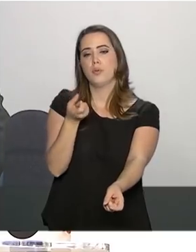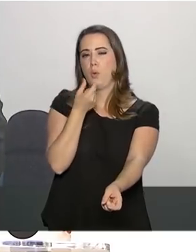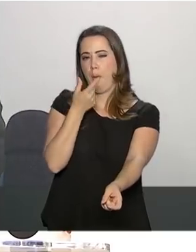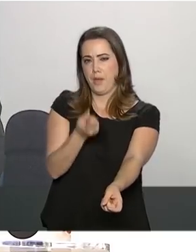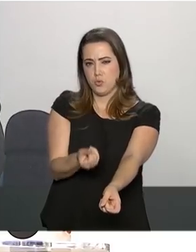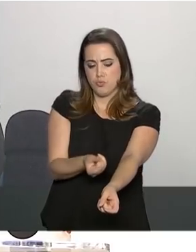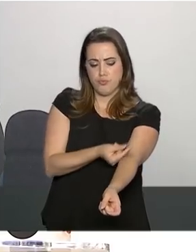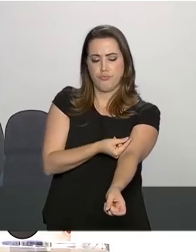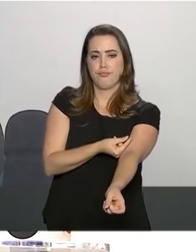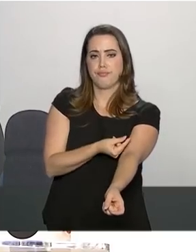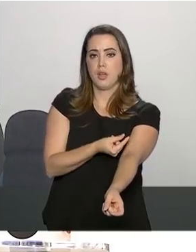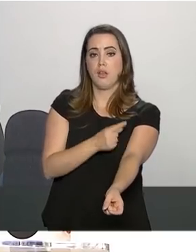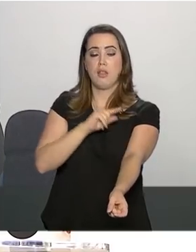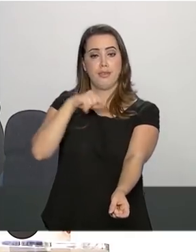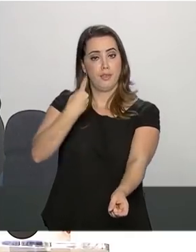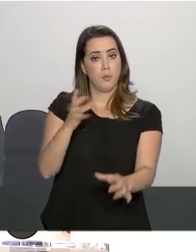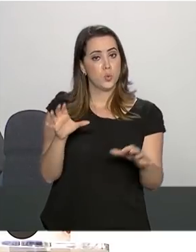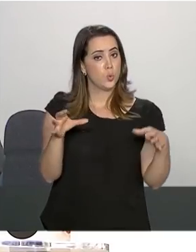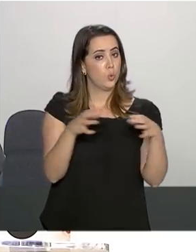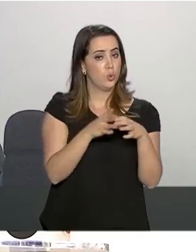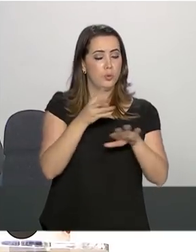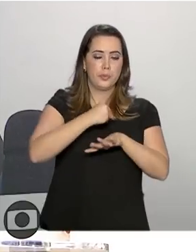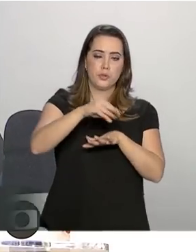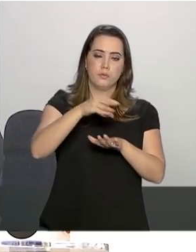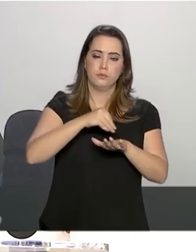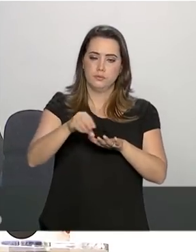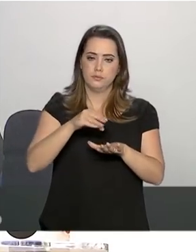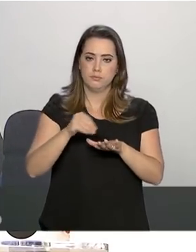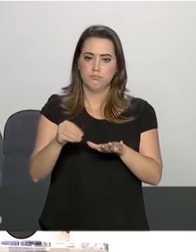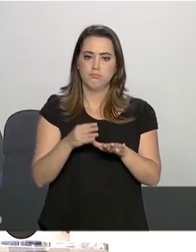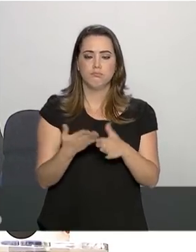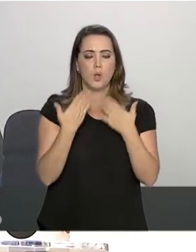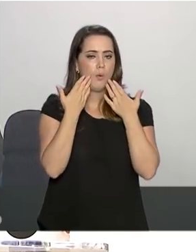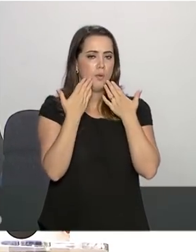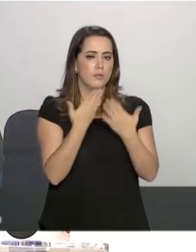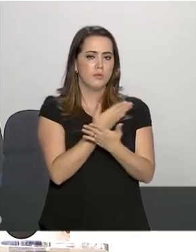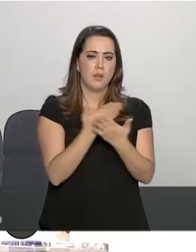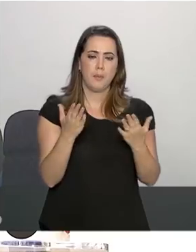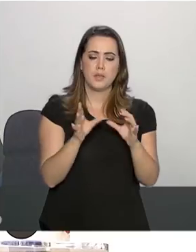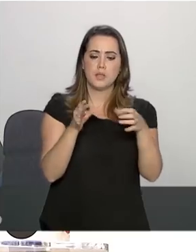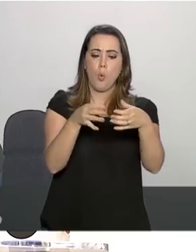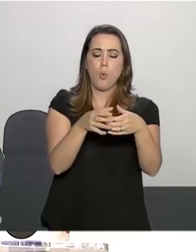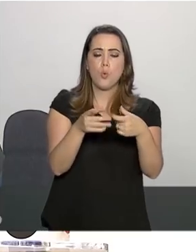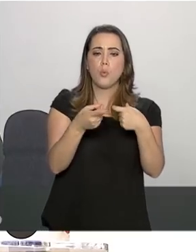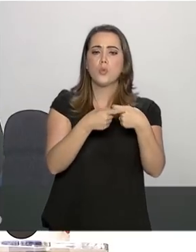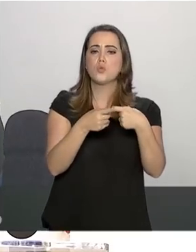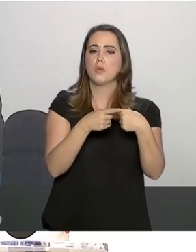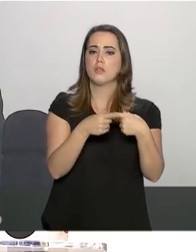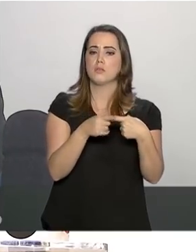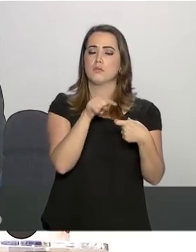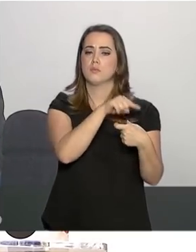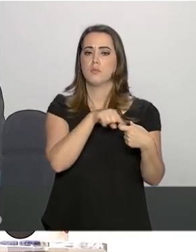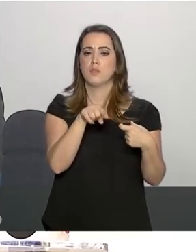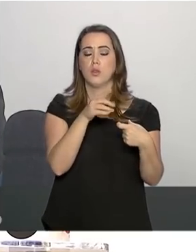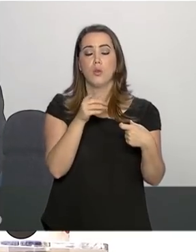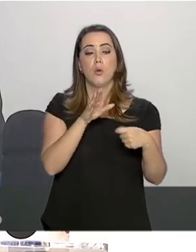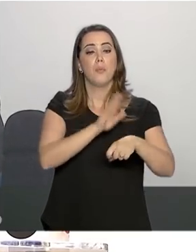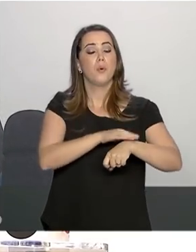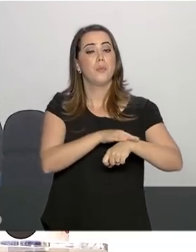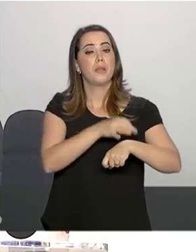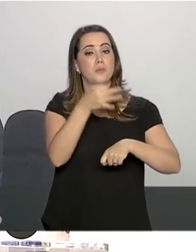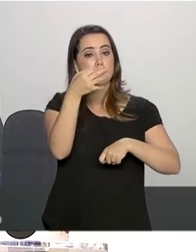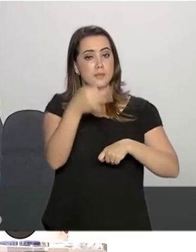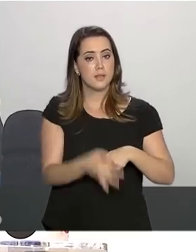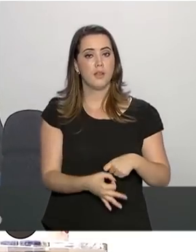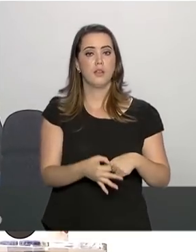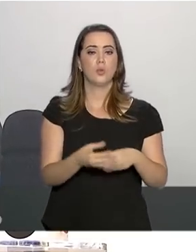naturalmente o conjunto de informações vai determinar aos médicos a decisão do quando e do